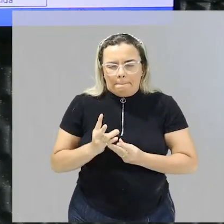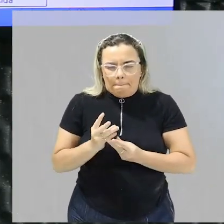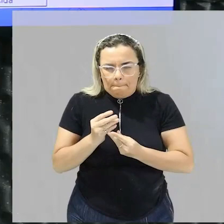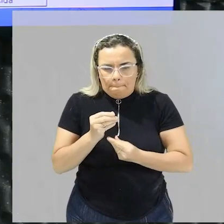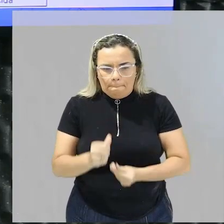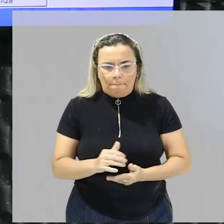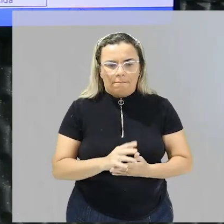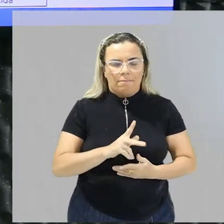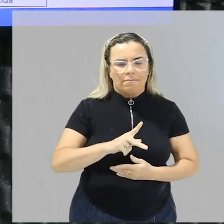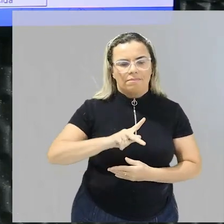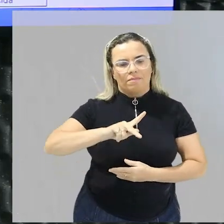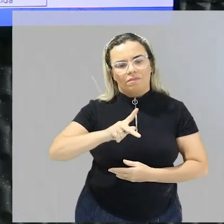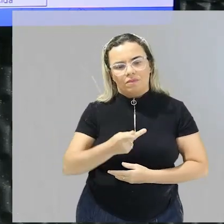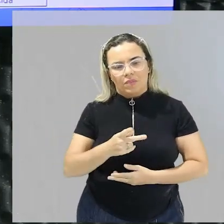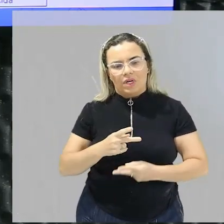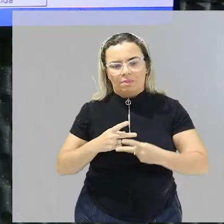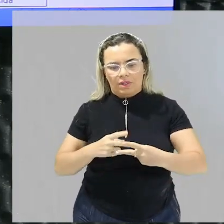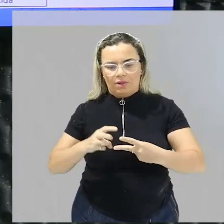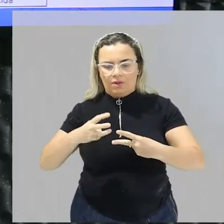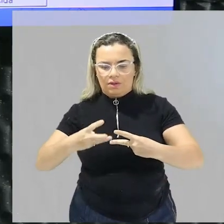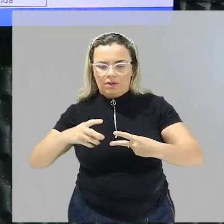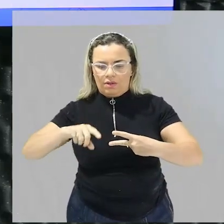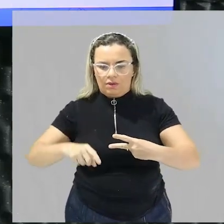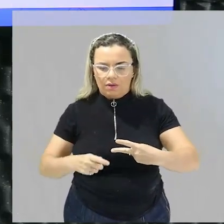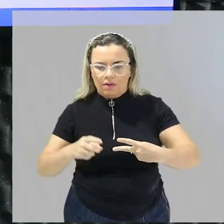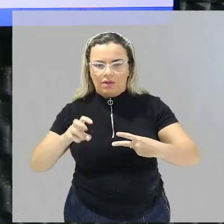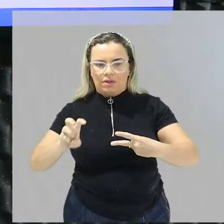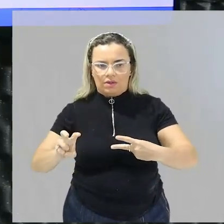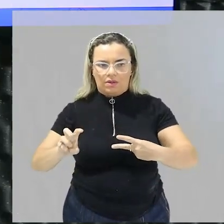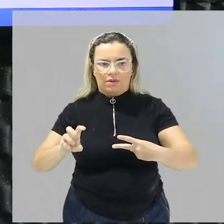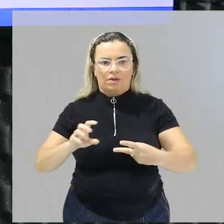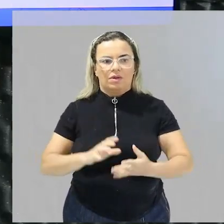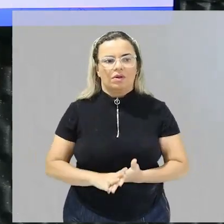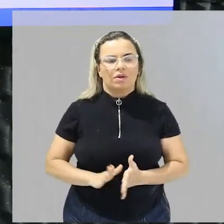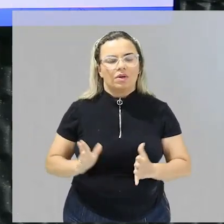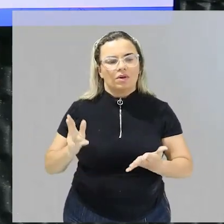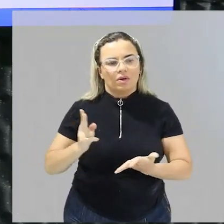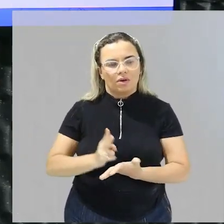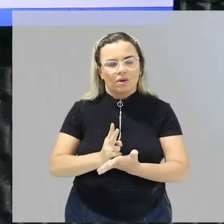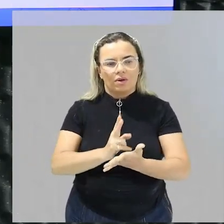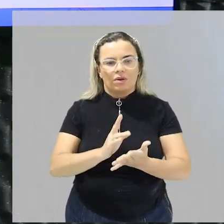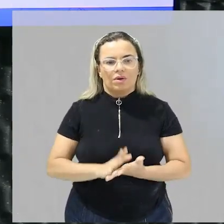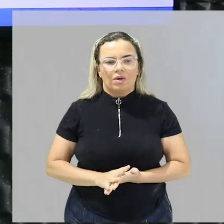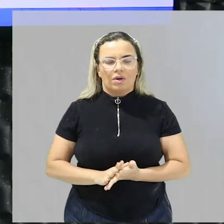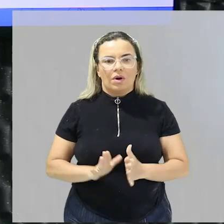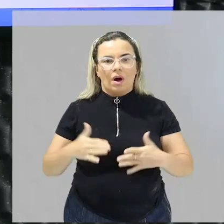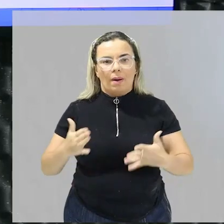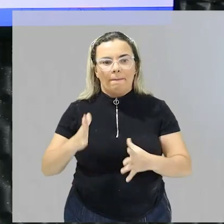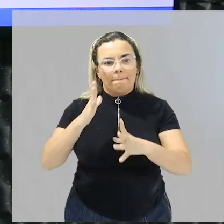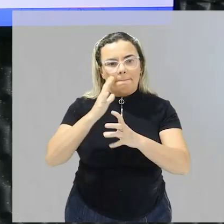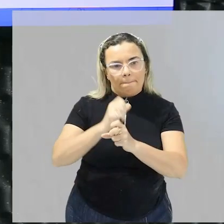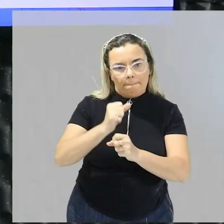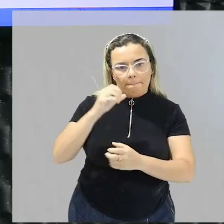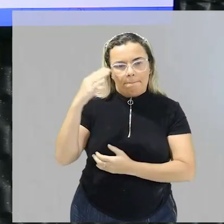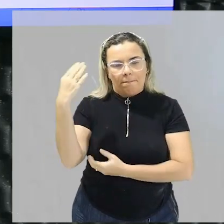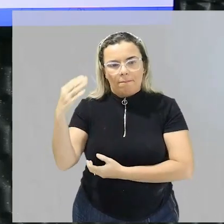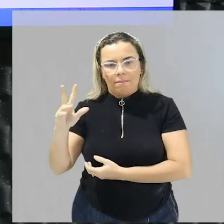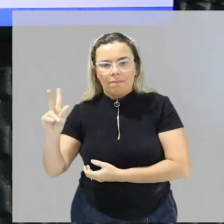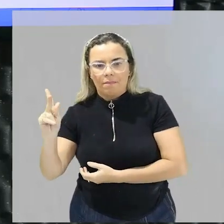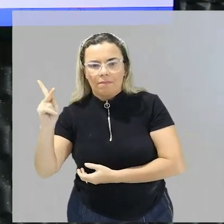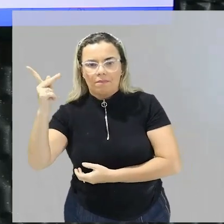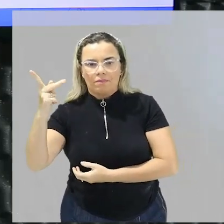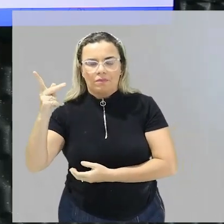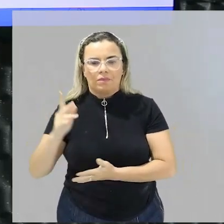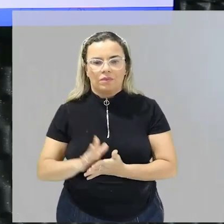é menor do que 3,5, 3,5, tá? Continuando aí, para o cálculo da concentração